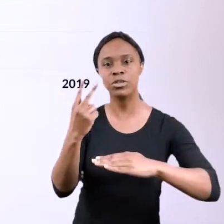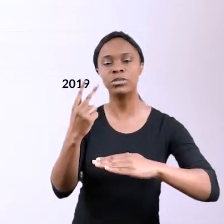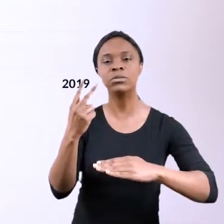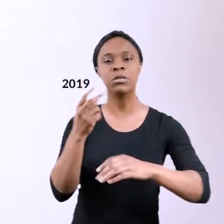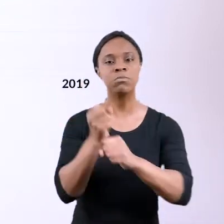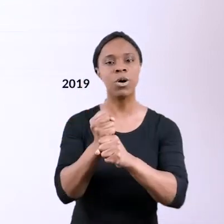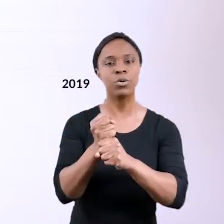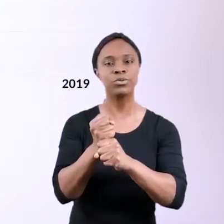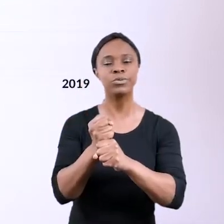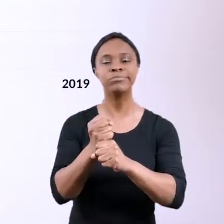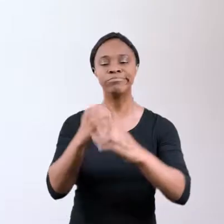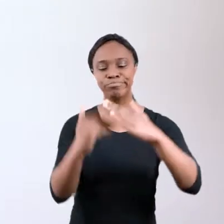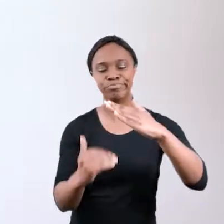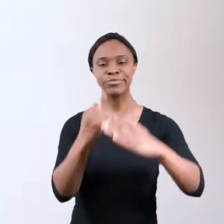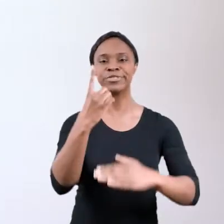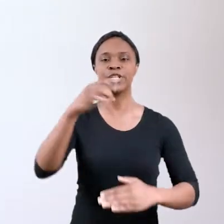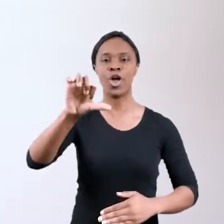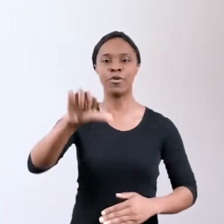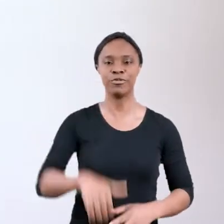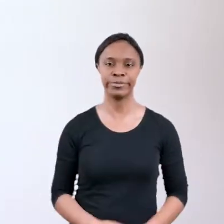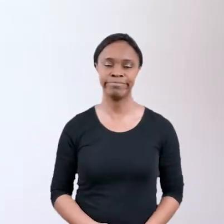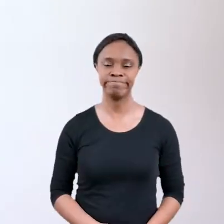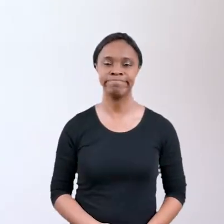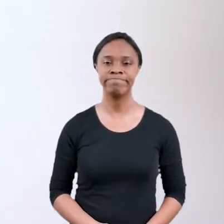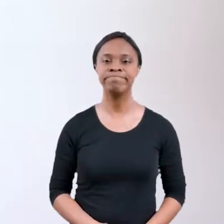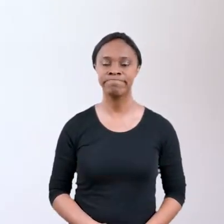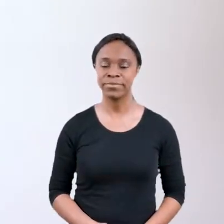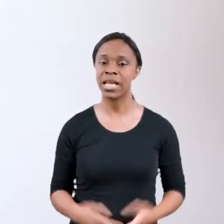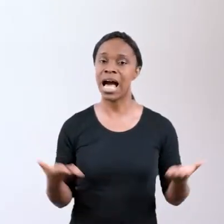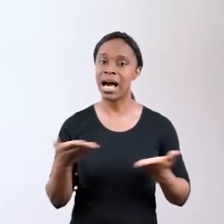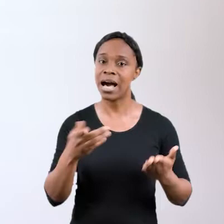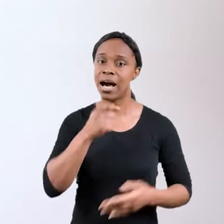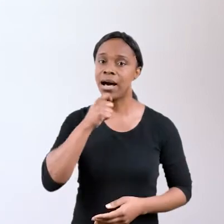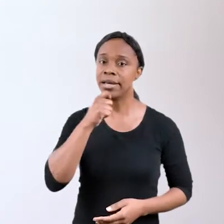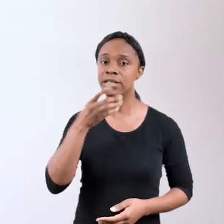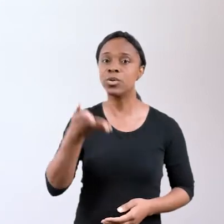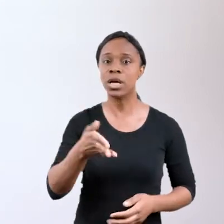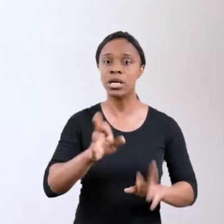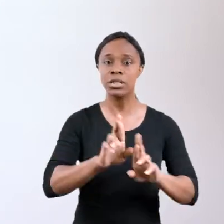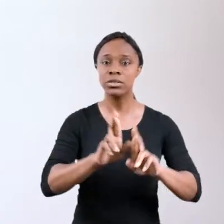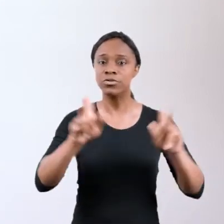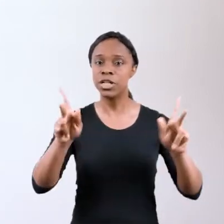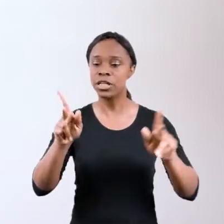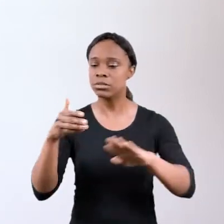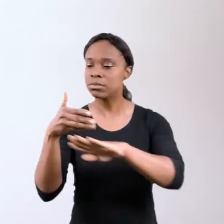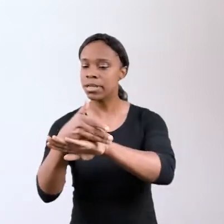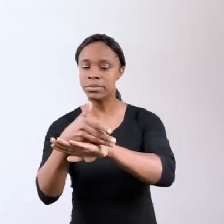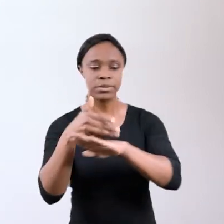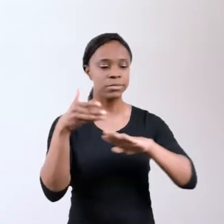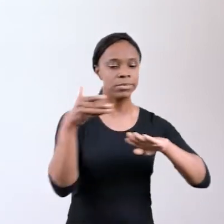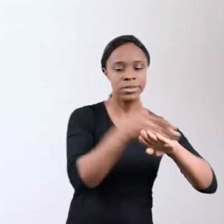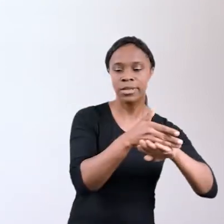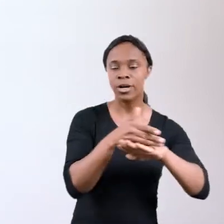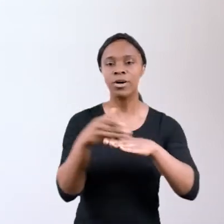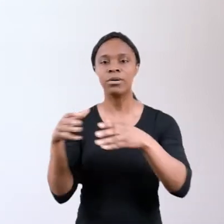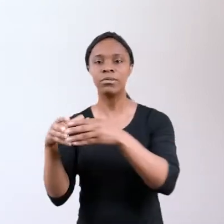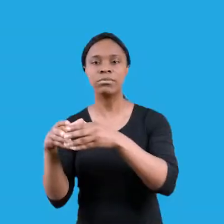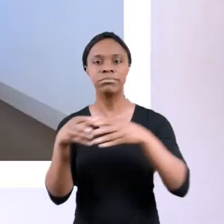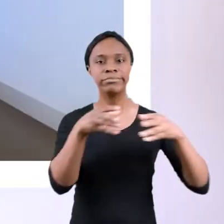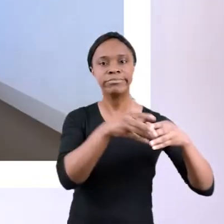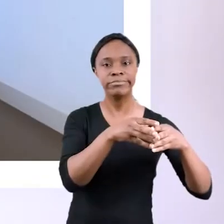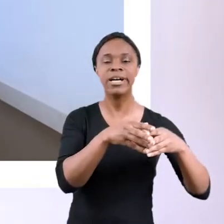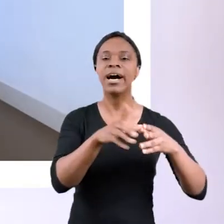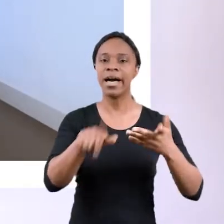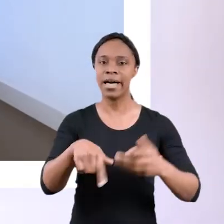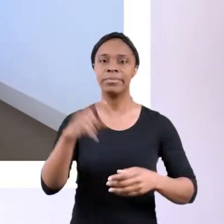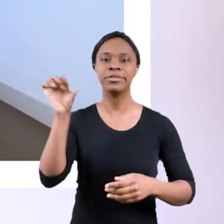para 19. Porém, ainda assim, a diferença entre a participação dos dois gêneros continua severa.